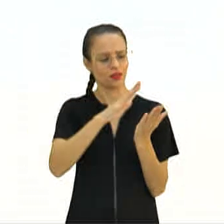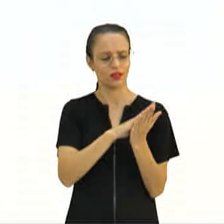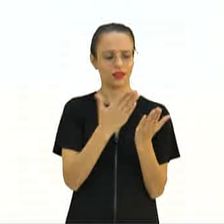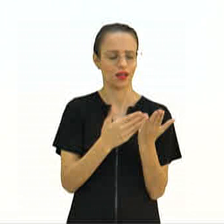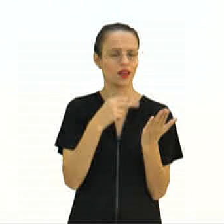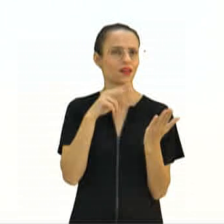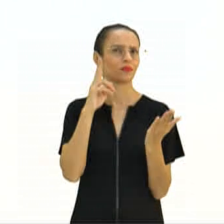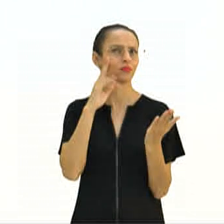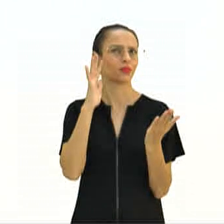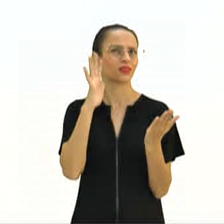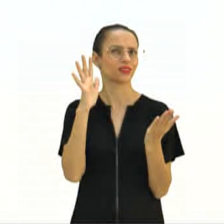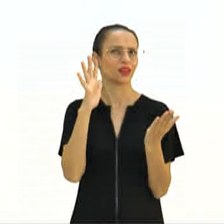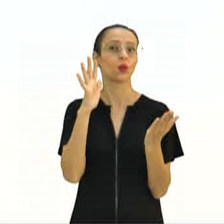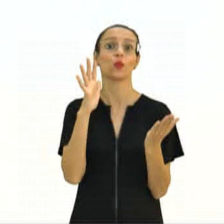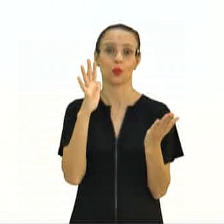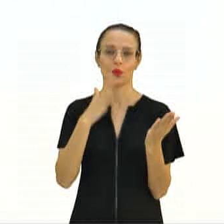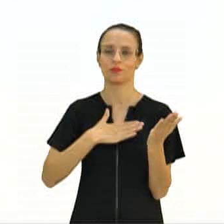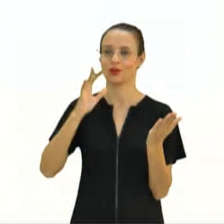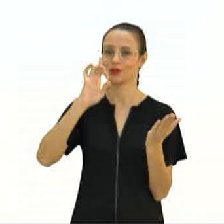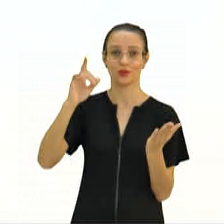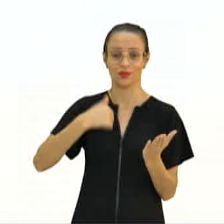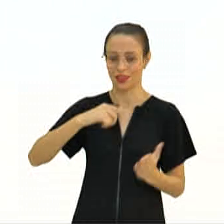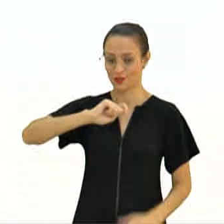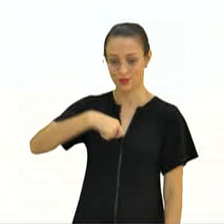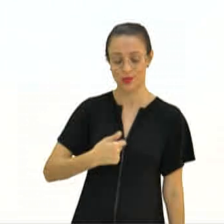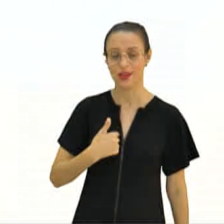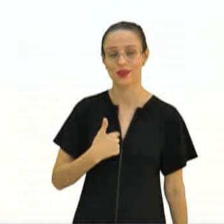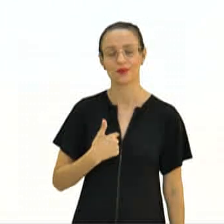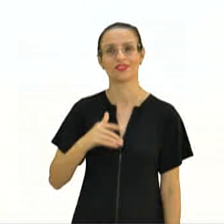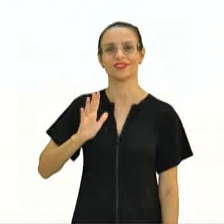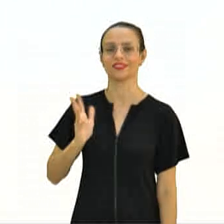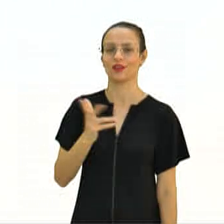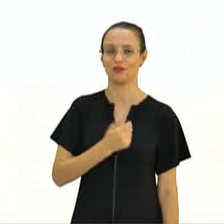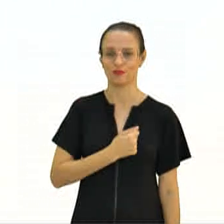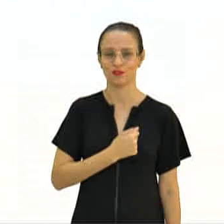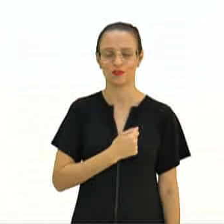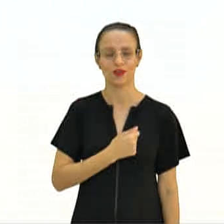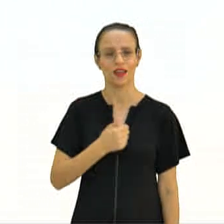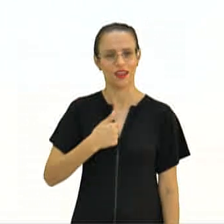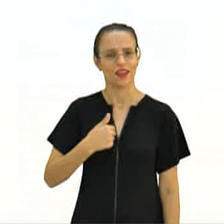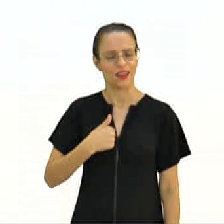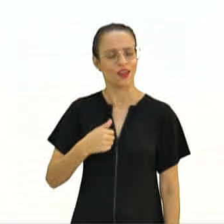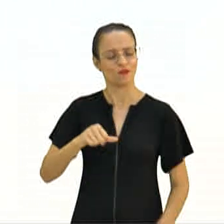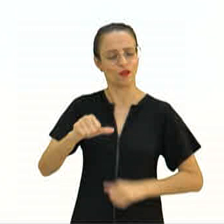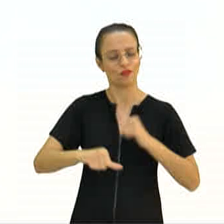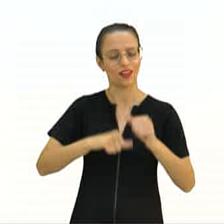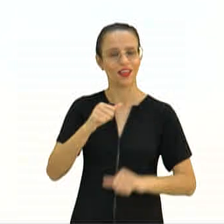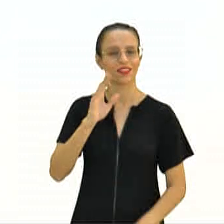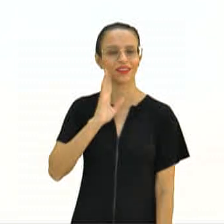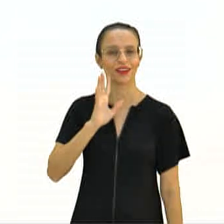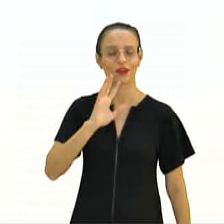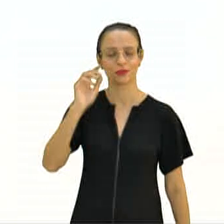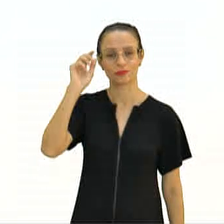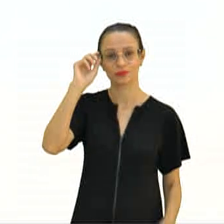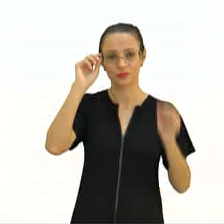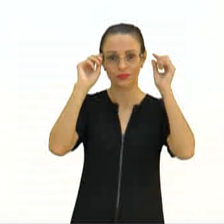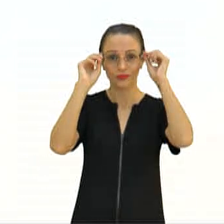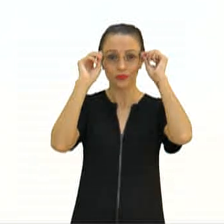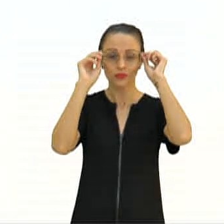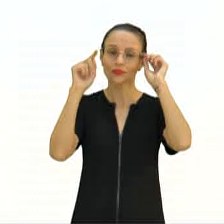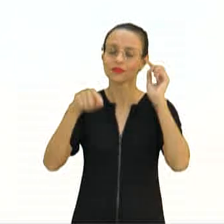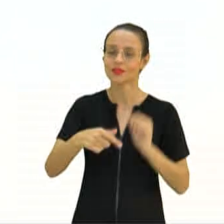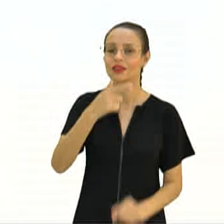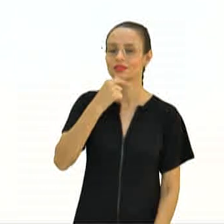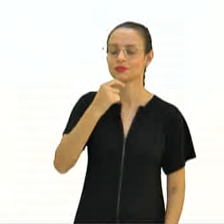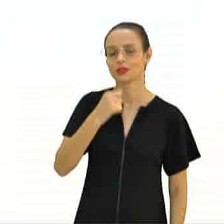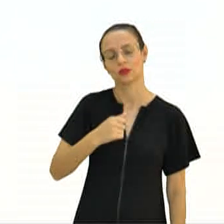pensei: meu Deus, esse sou eu, estou salvo, vou virar um cara legal. Esse menino me